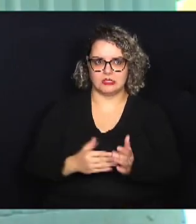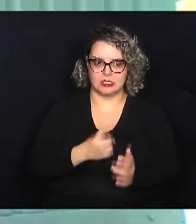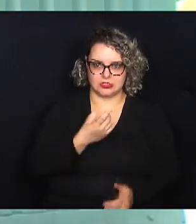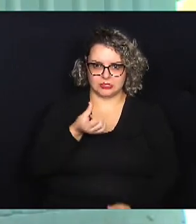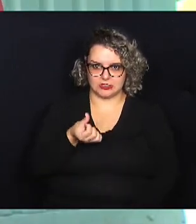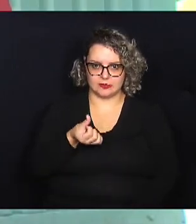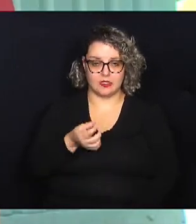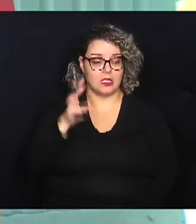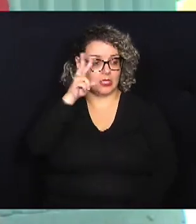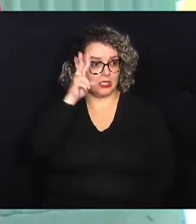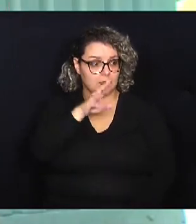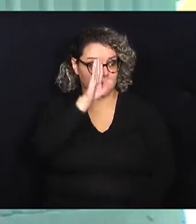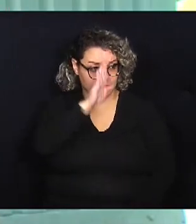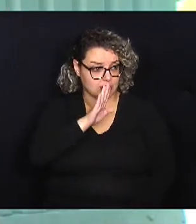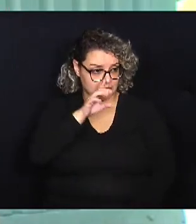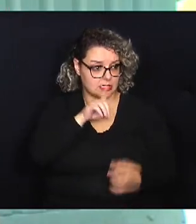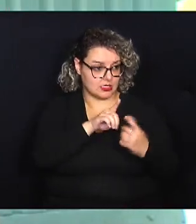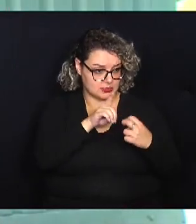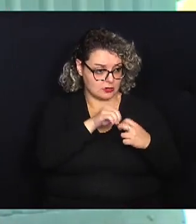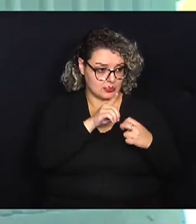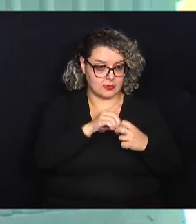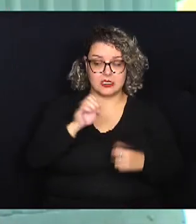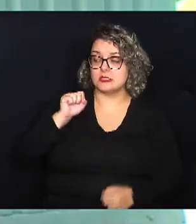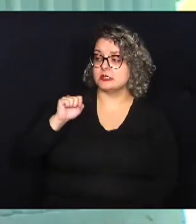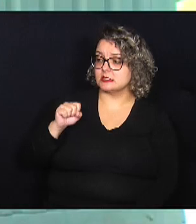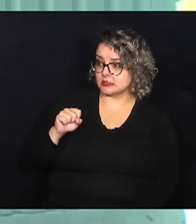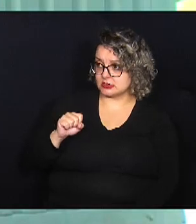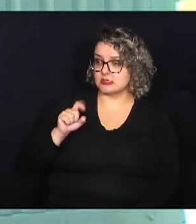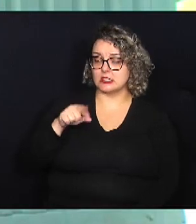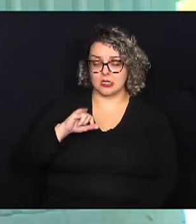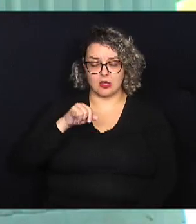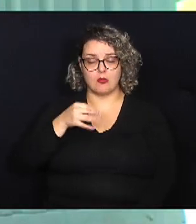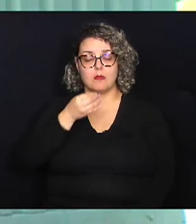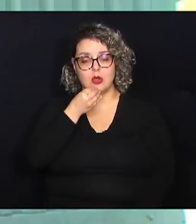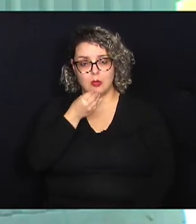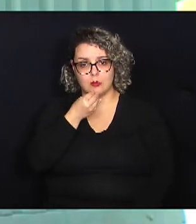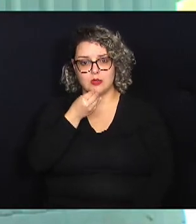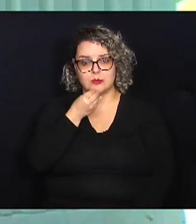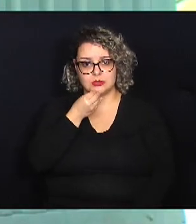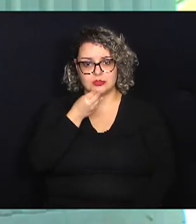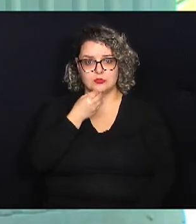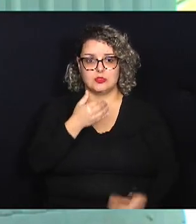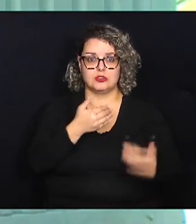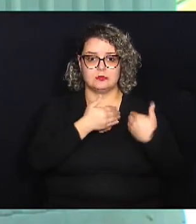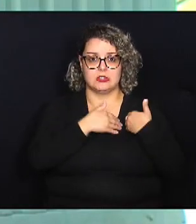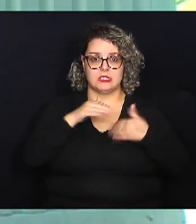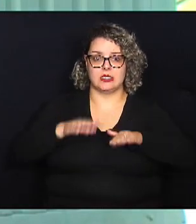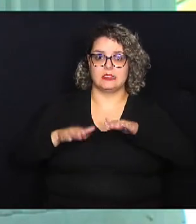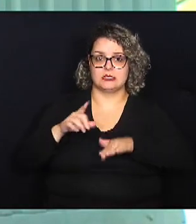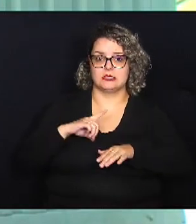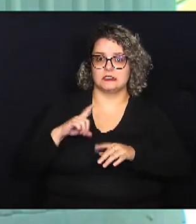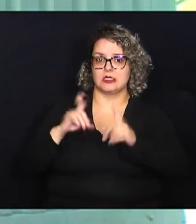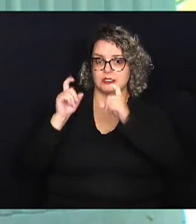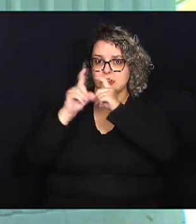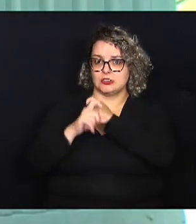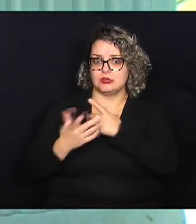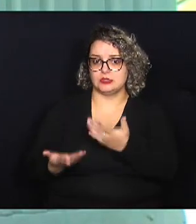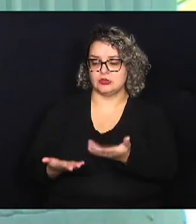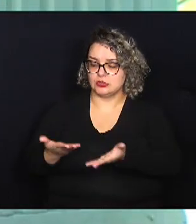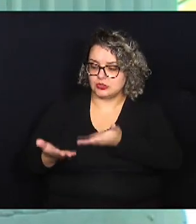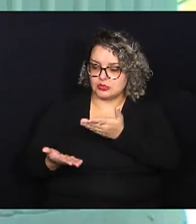muito importante. Isso. É uma oportunidade para os tutores que às vezes têm dificuldade de manter